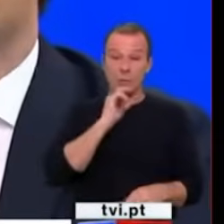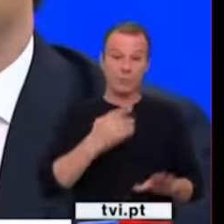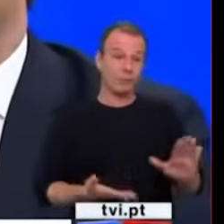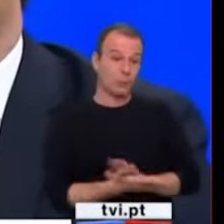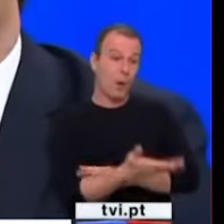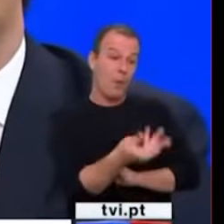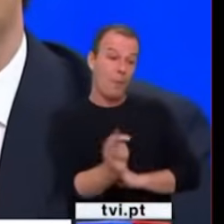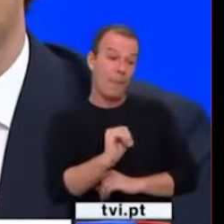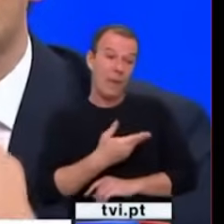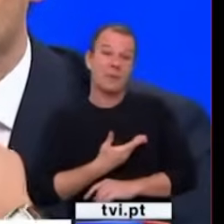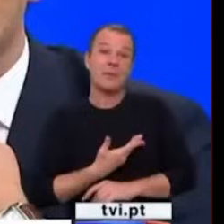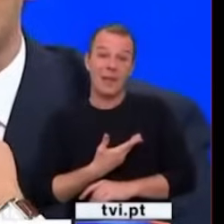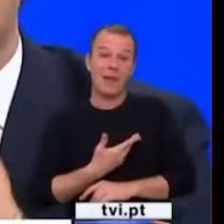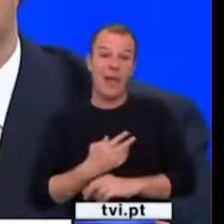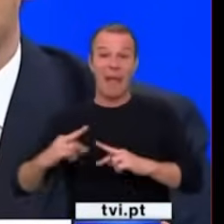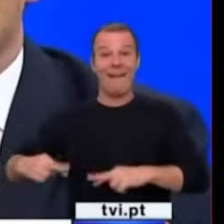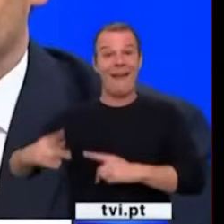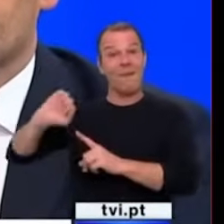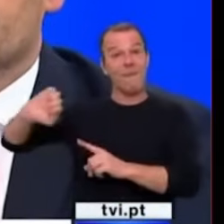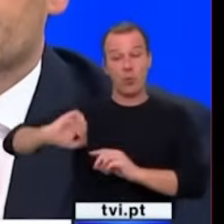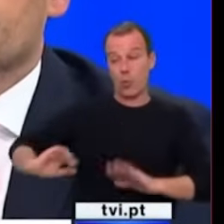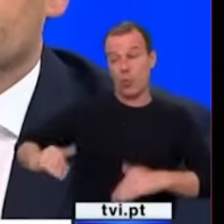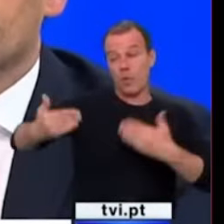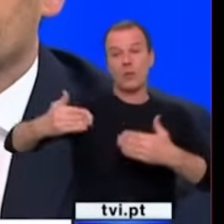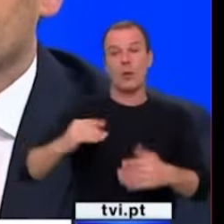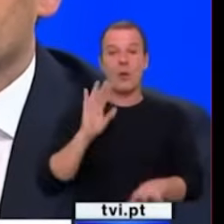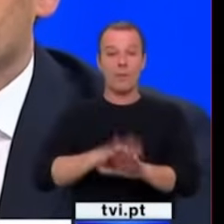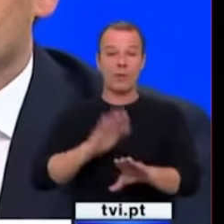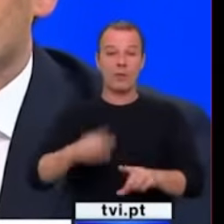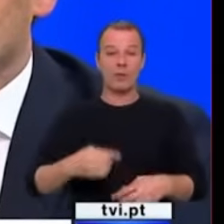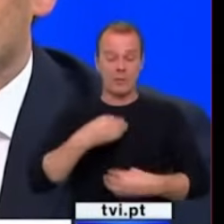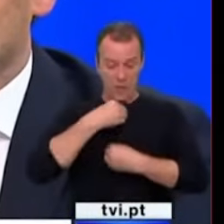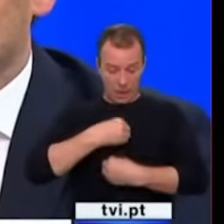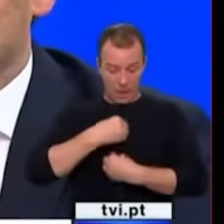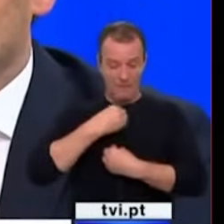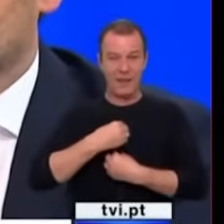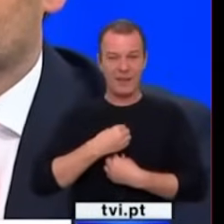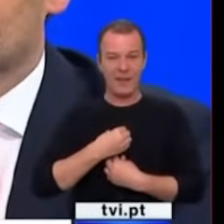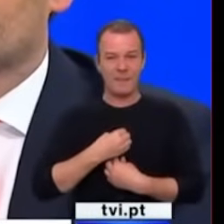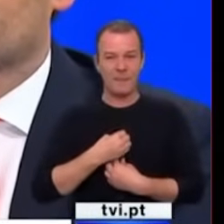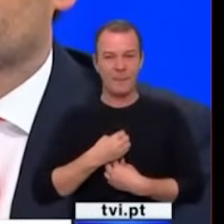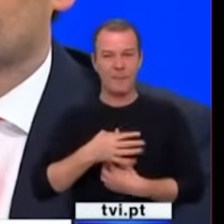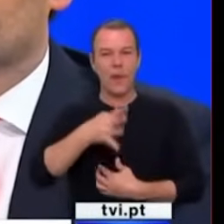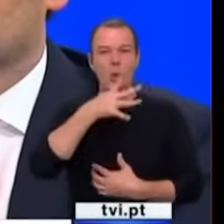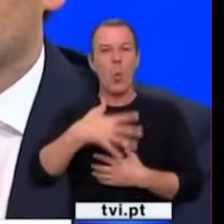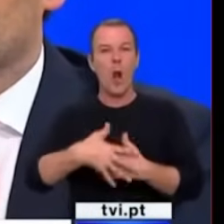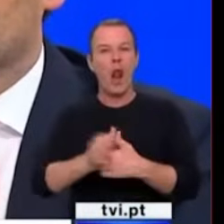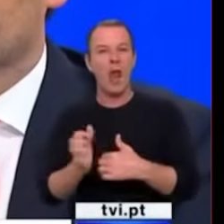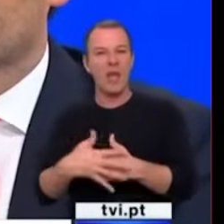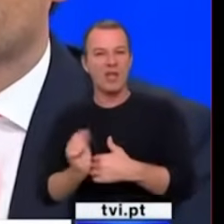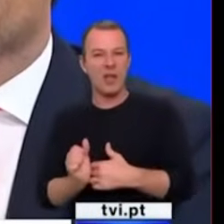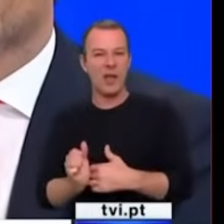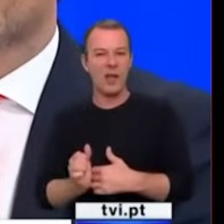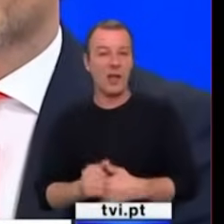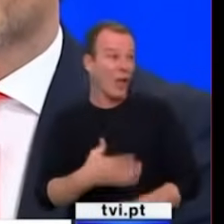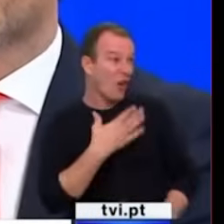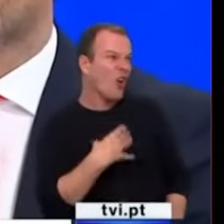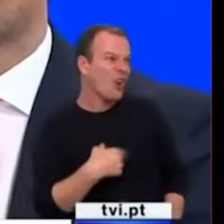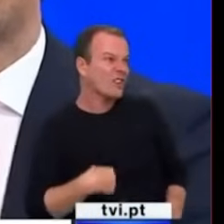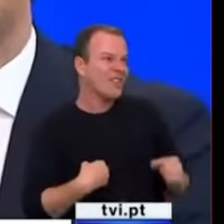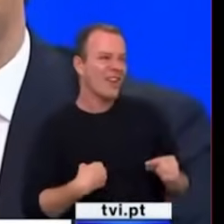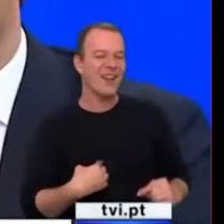Dev ser poro a a gravata perto de cor de laranja eu gostava de lhe